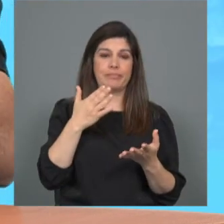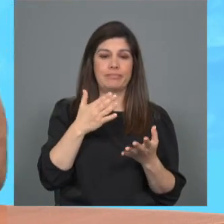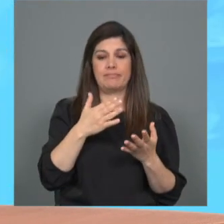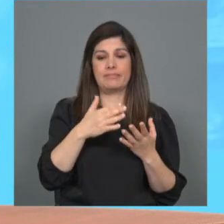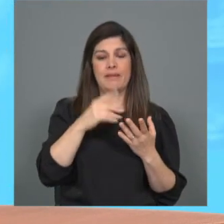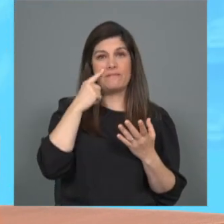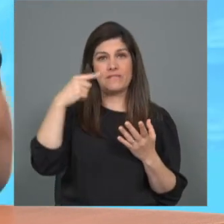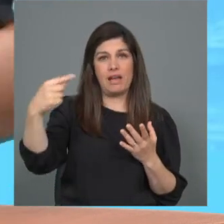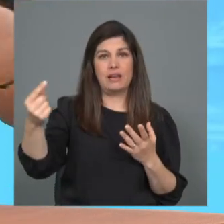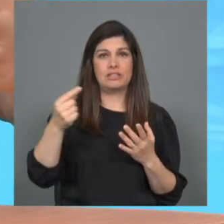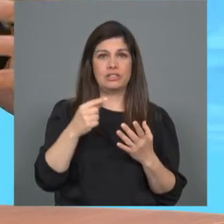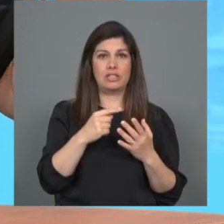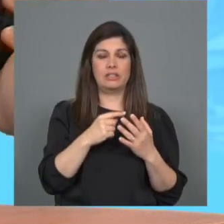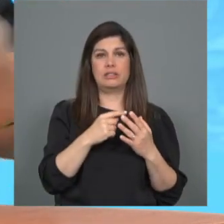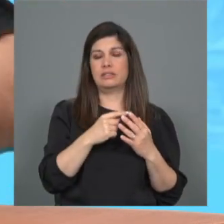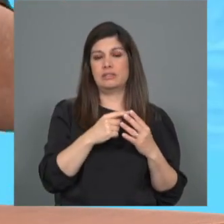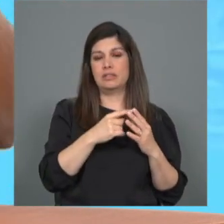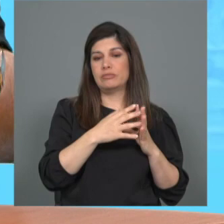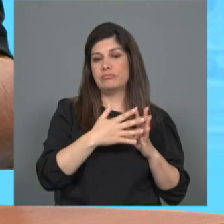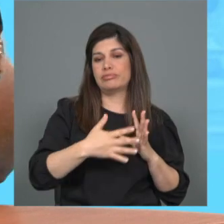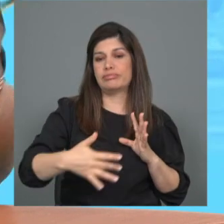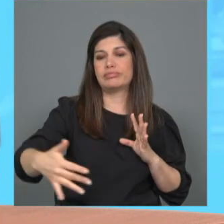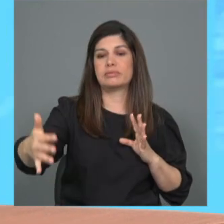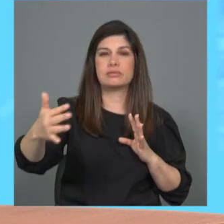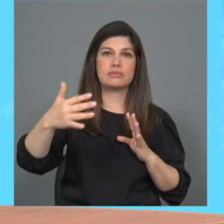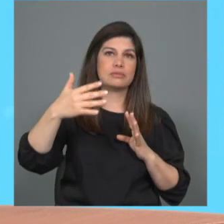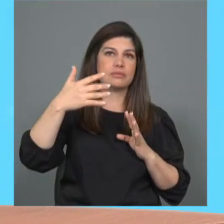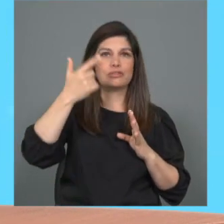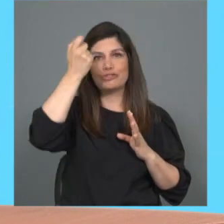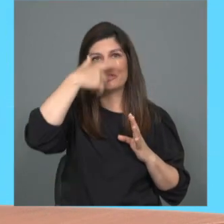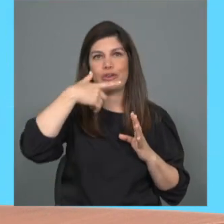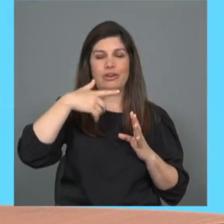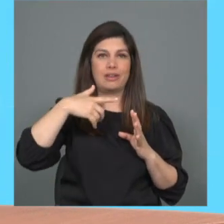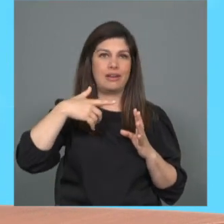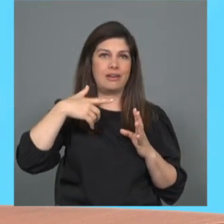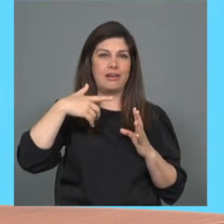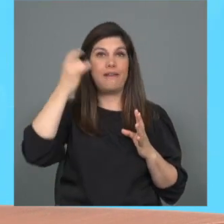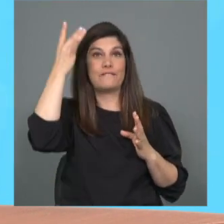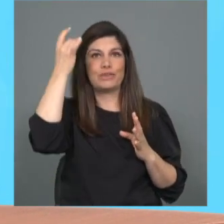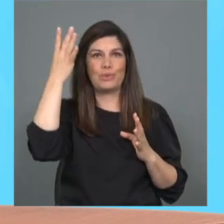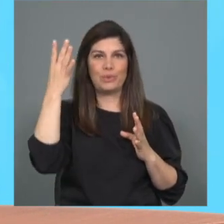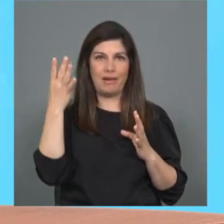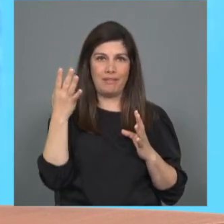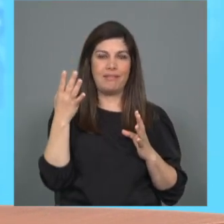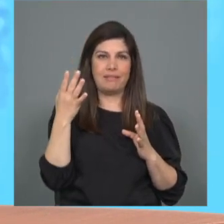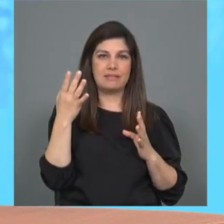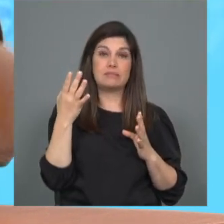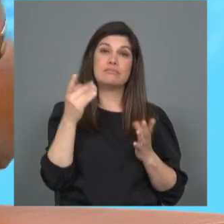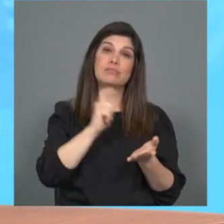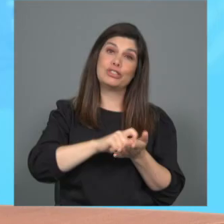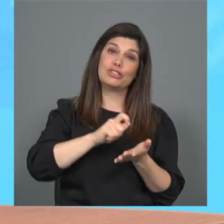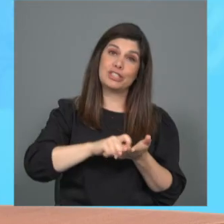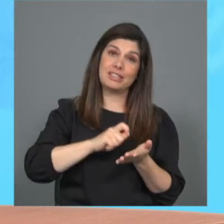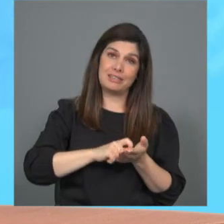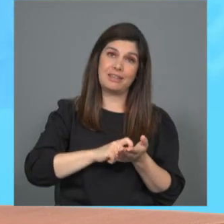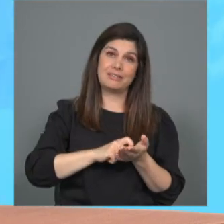de uma história, de uma aventura que é escrita, não é? E que é